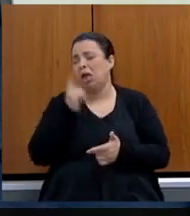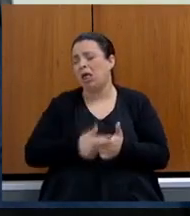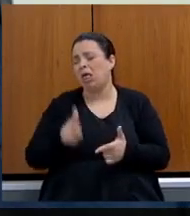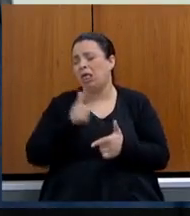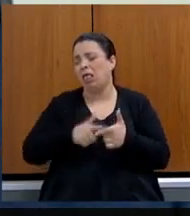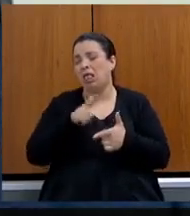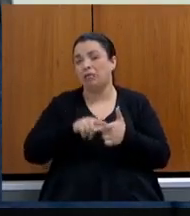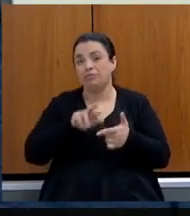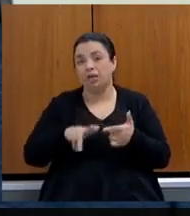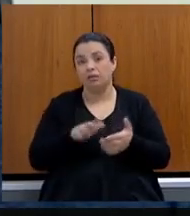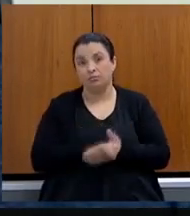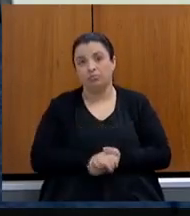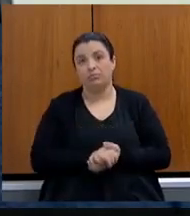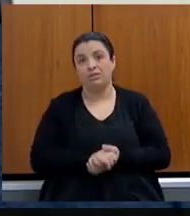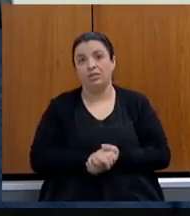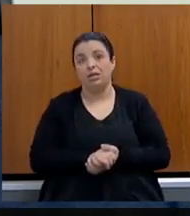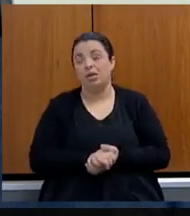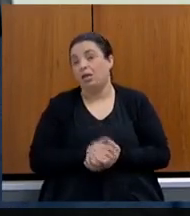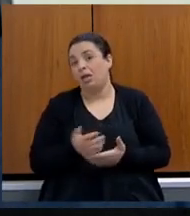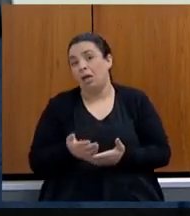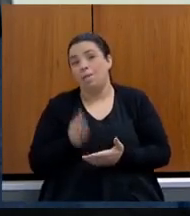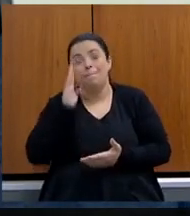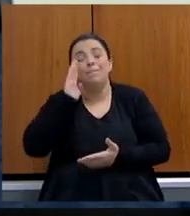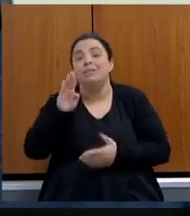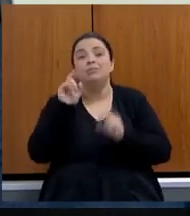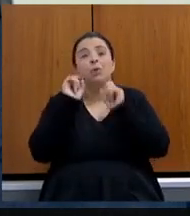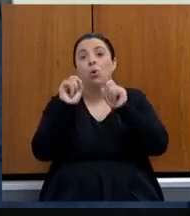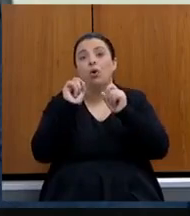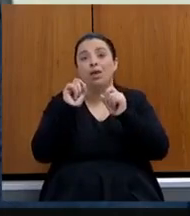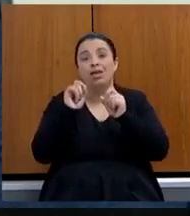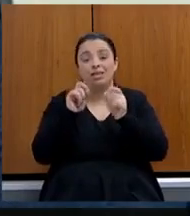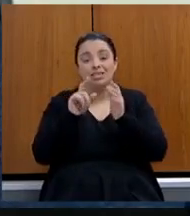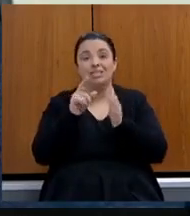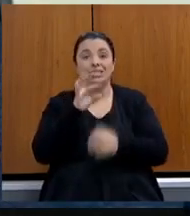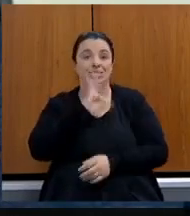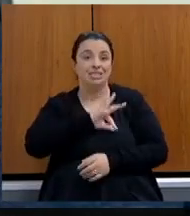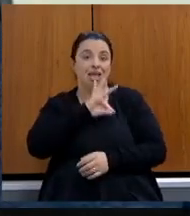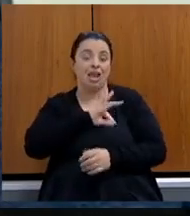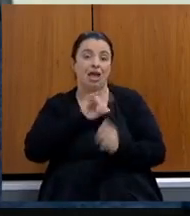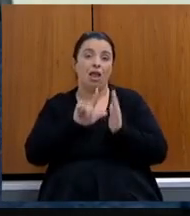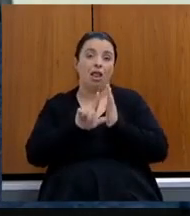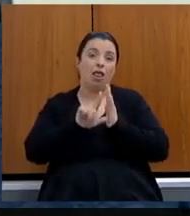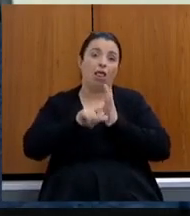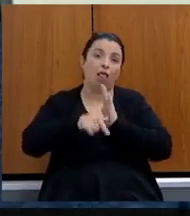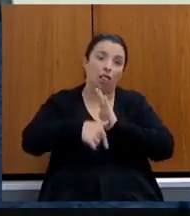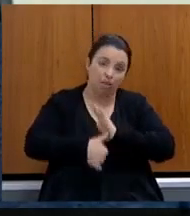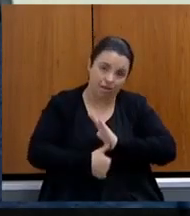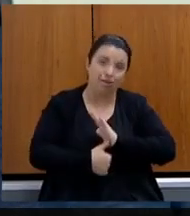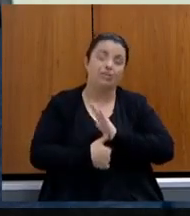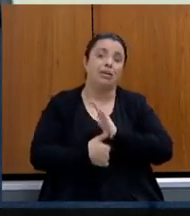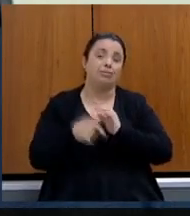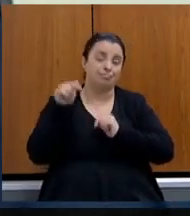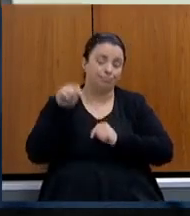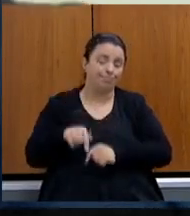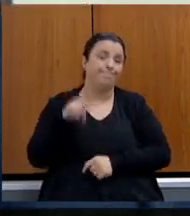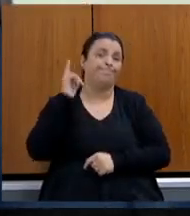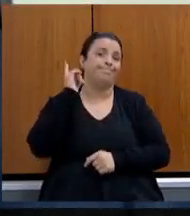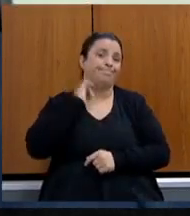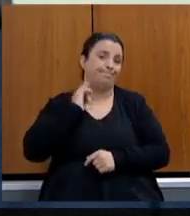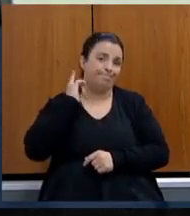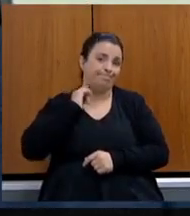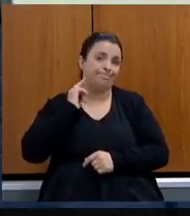atraso de salário não é o responsabilidade do governo anterior faz parte do quadro do Estado de Minas Gerais